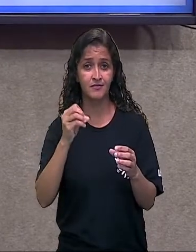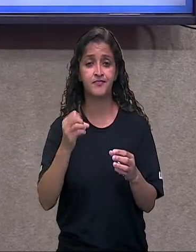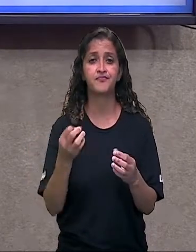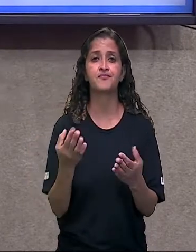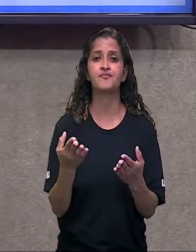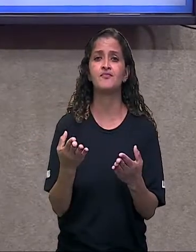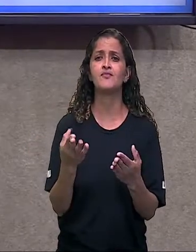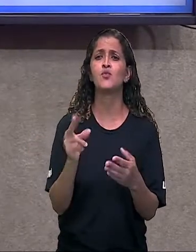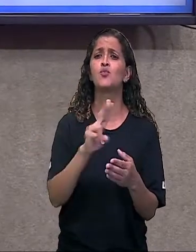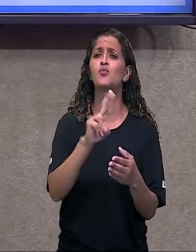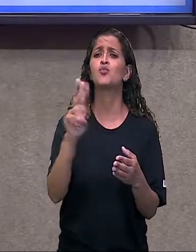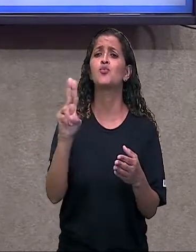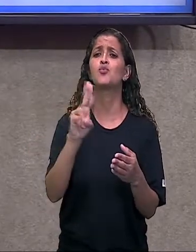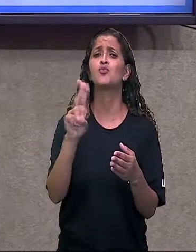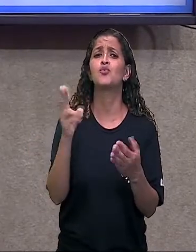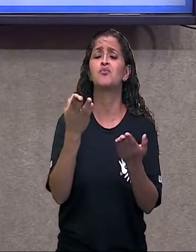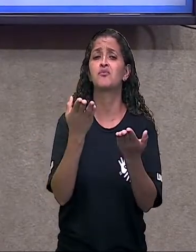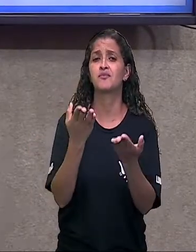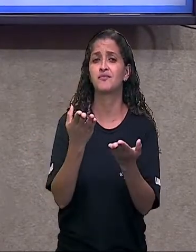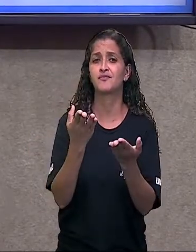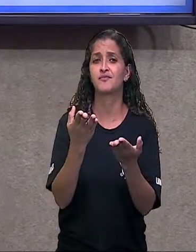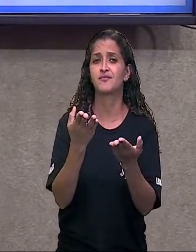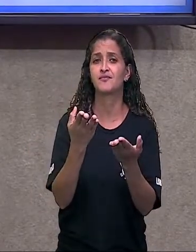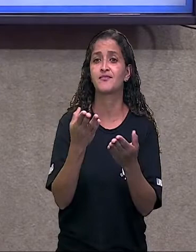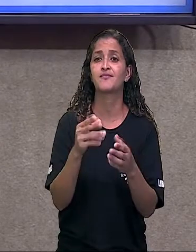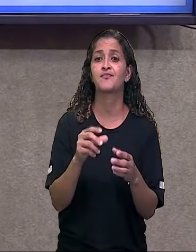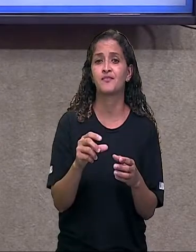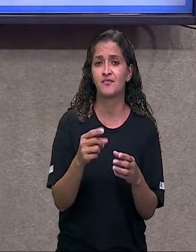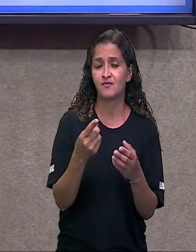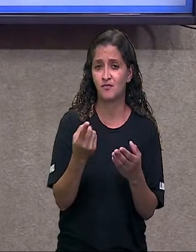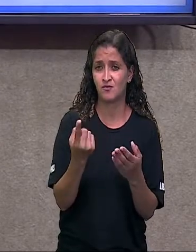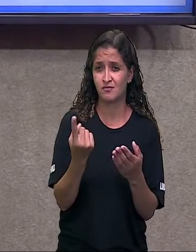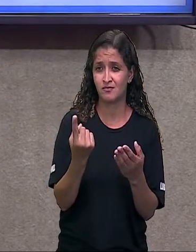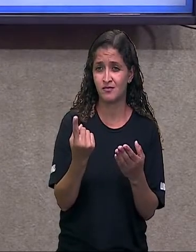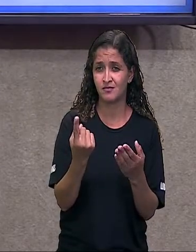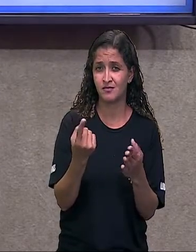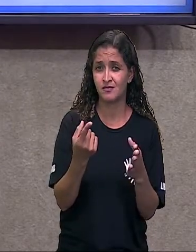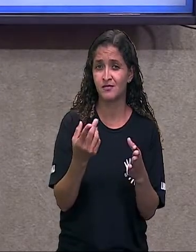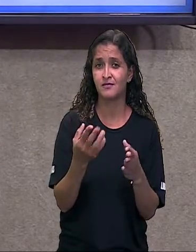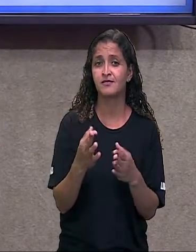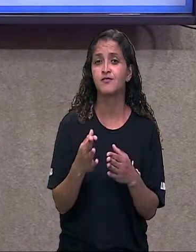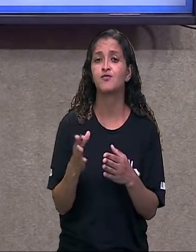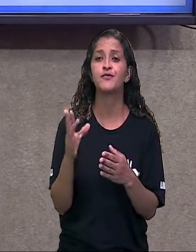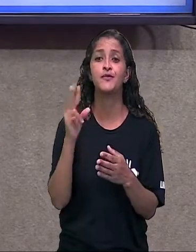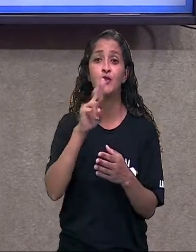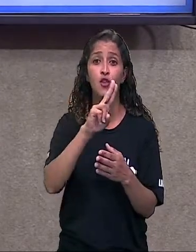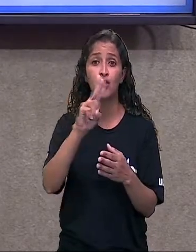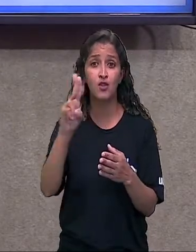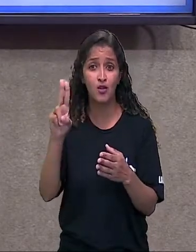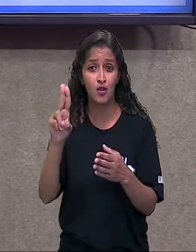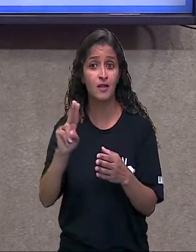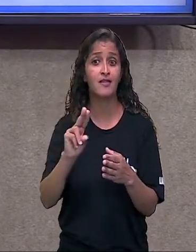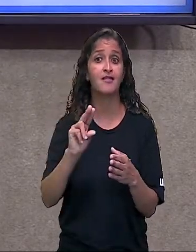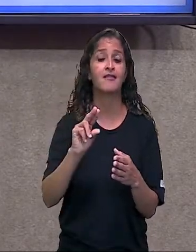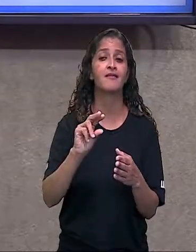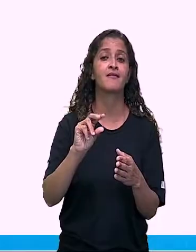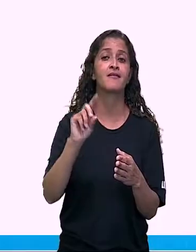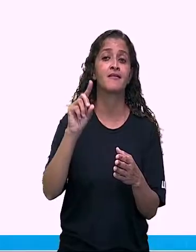chamado essa uma barrinha aqui, essa dezena em números? Nós chamamos de